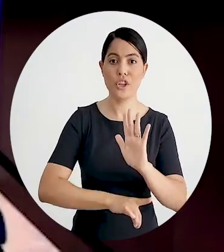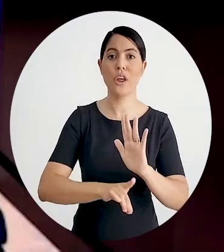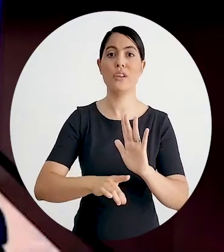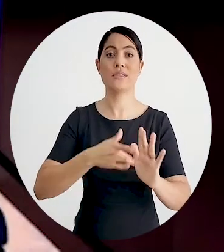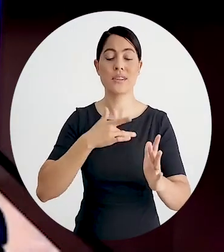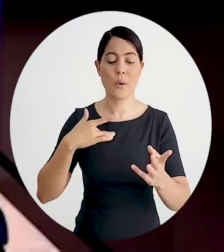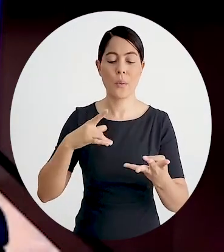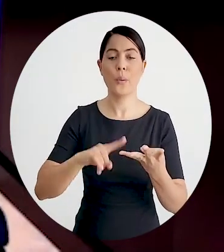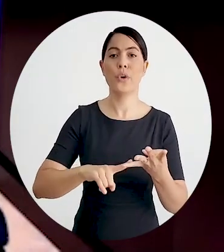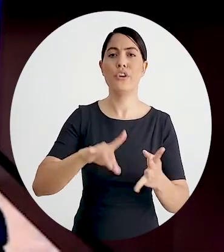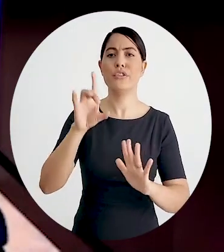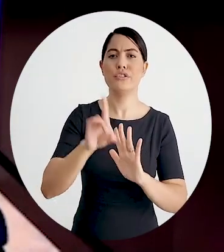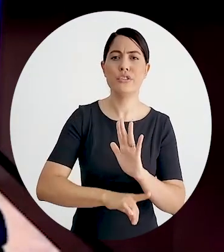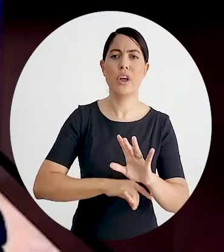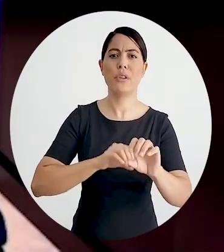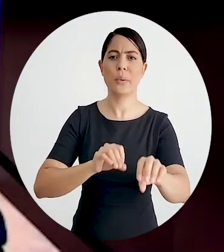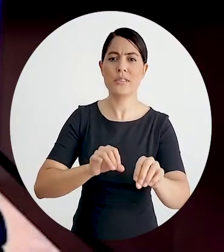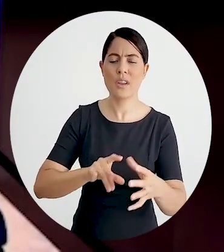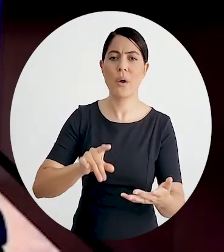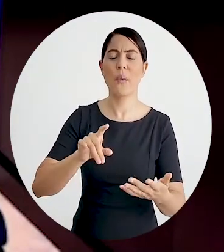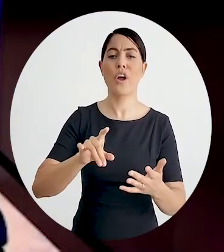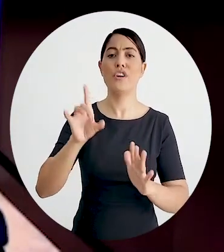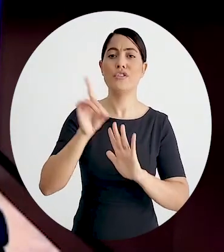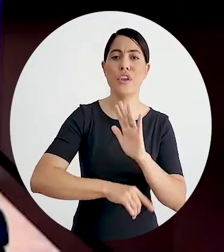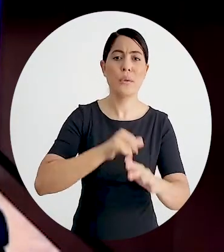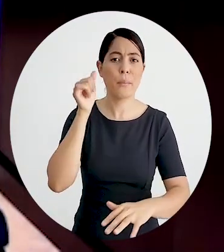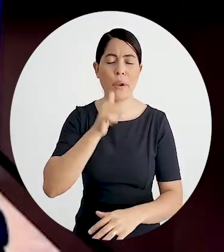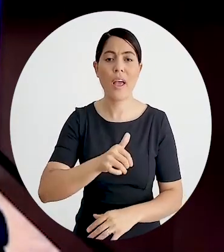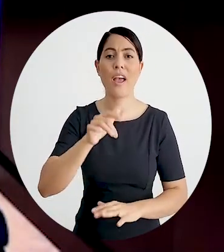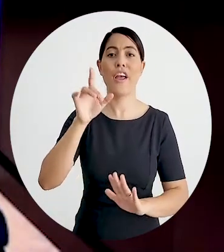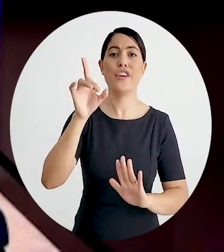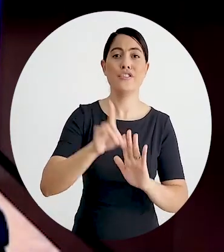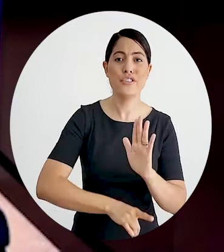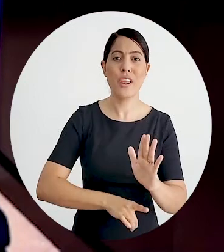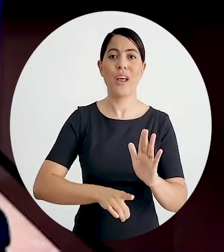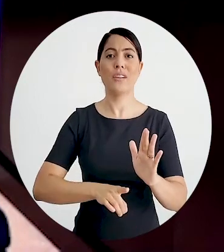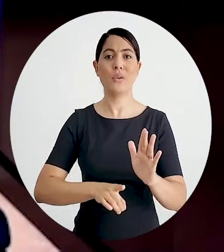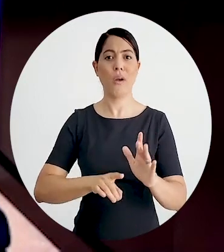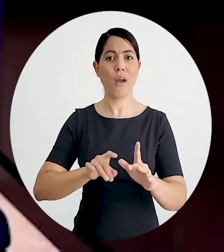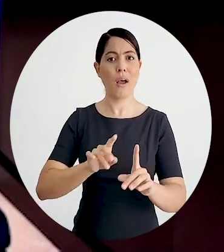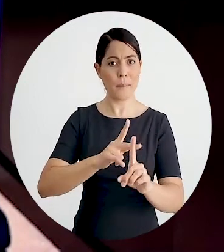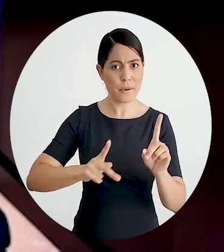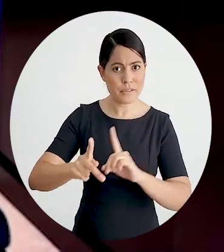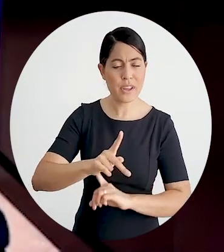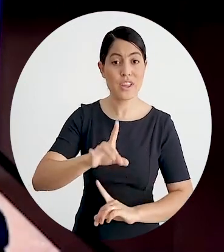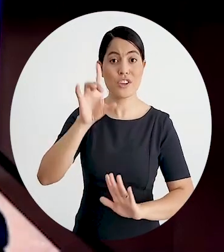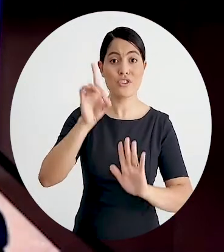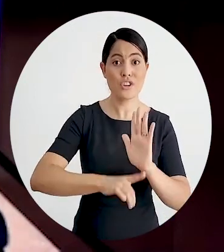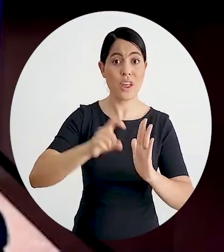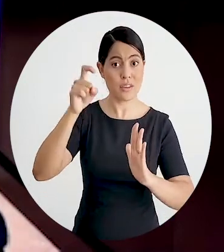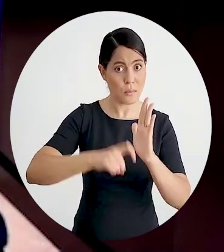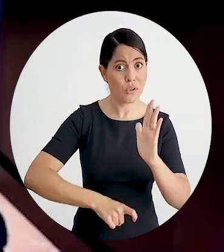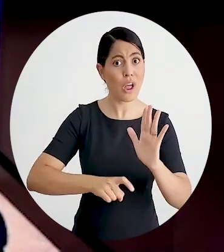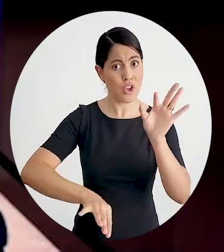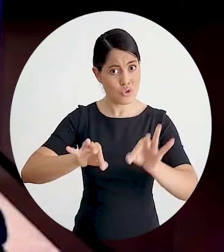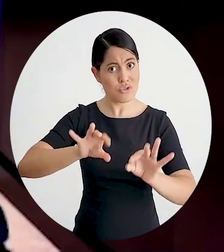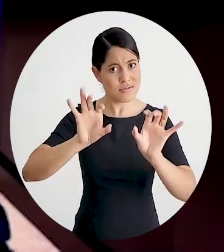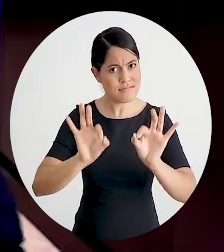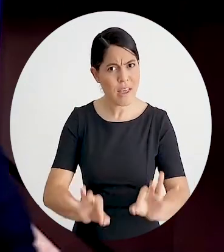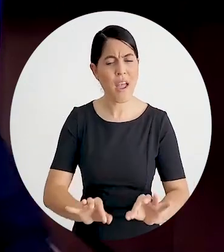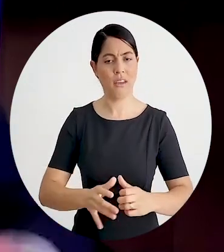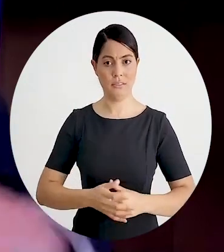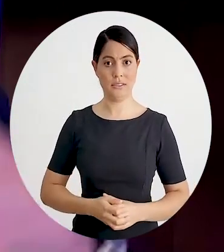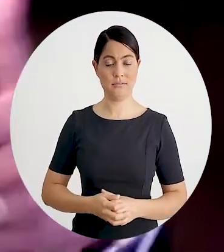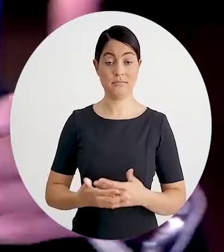saúde, direito da infância e da adolescência, direito da mulher, direito à previdência, direito ao sistema tributário justo.